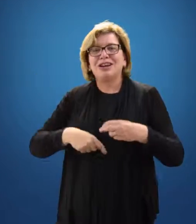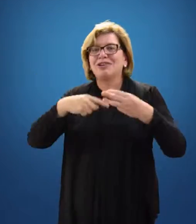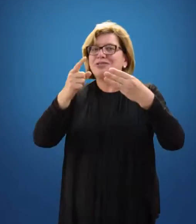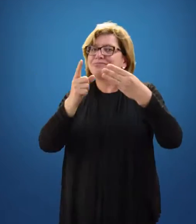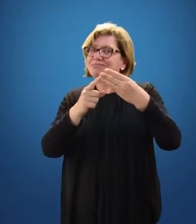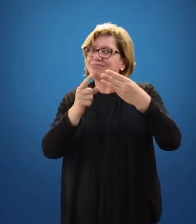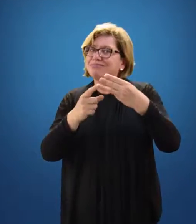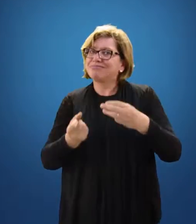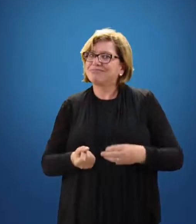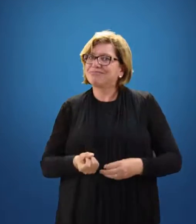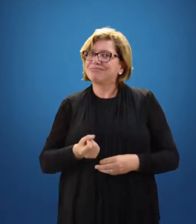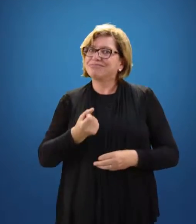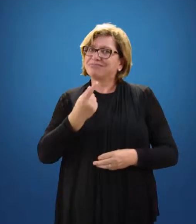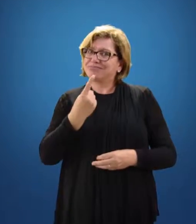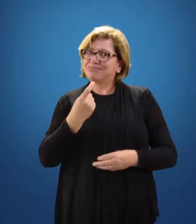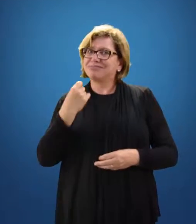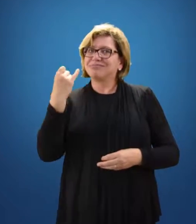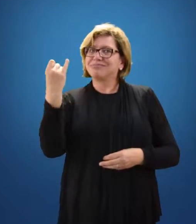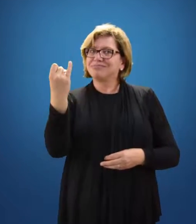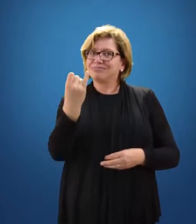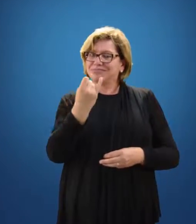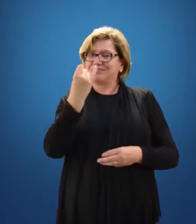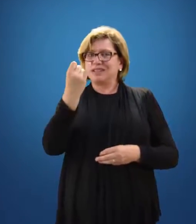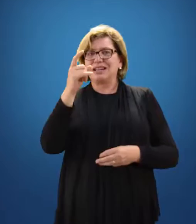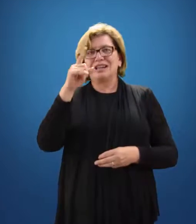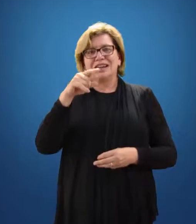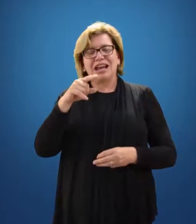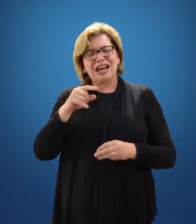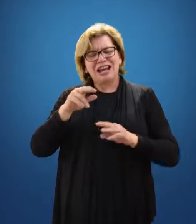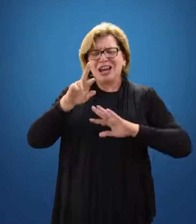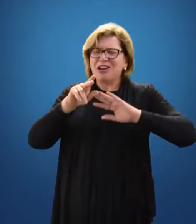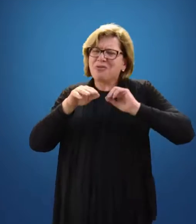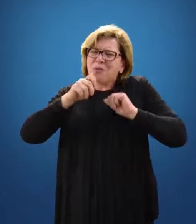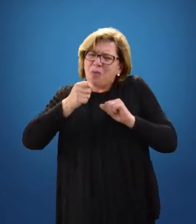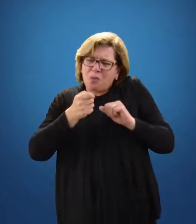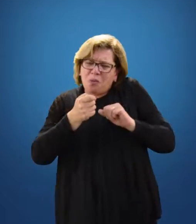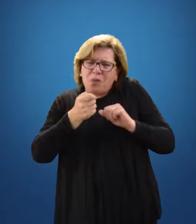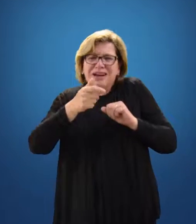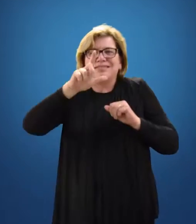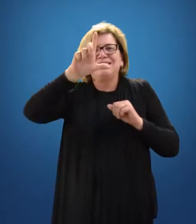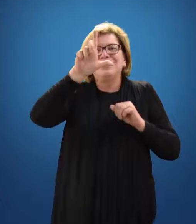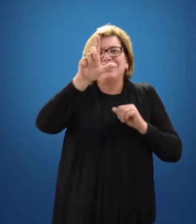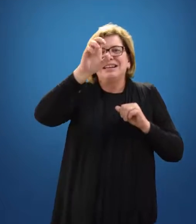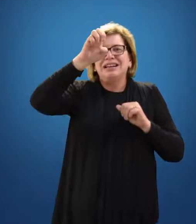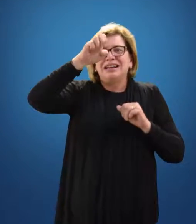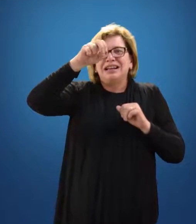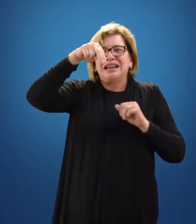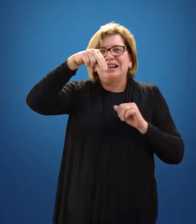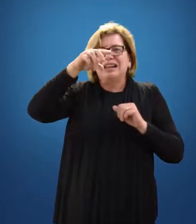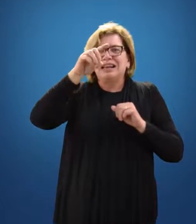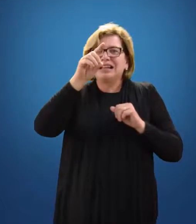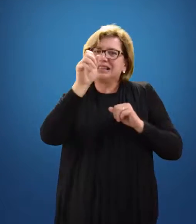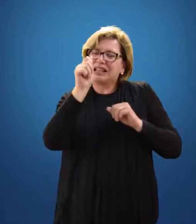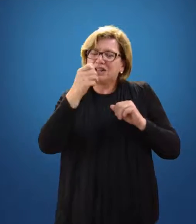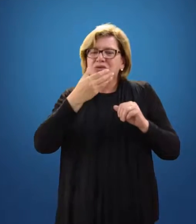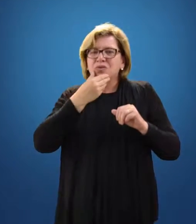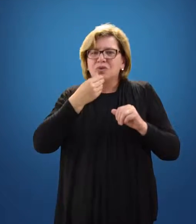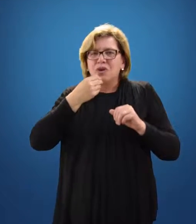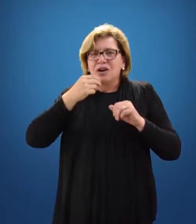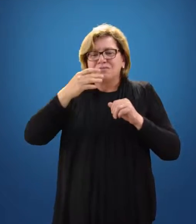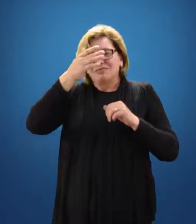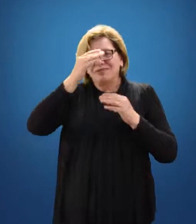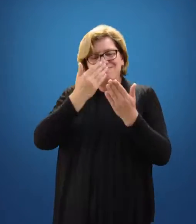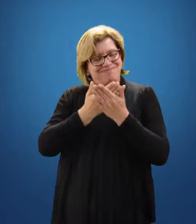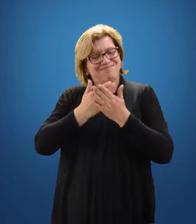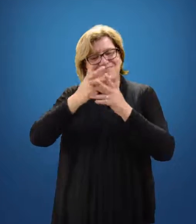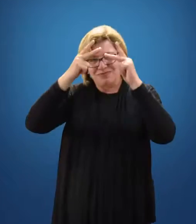estranhamento bem interessante diz respeito a quase uma lenda de um antropólogo que estava no Xingu já há algum tempo, e quando